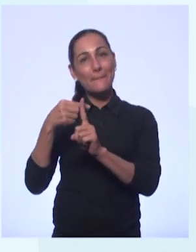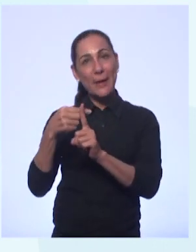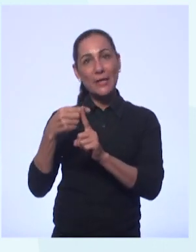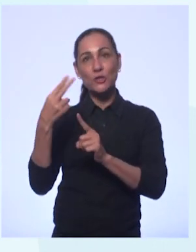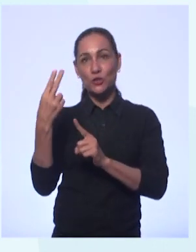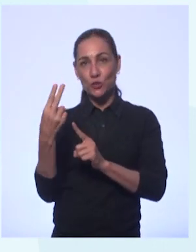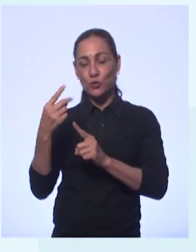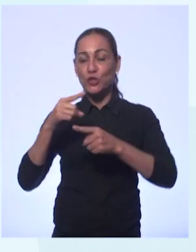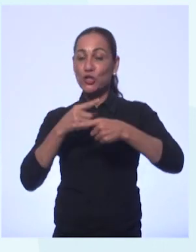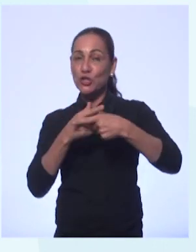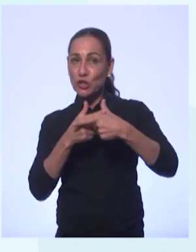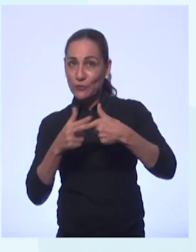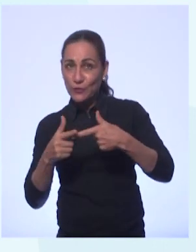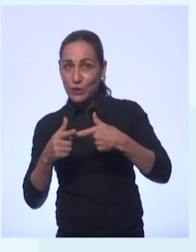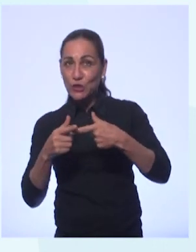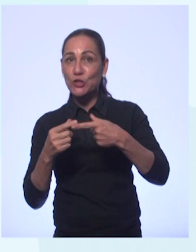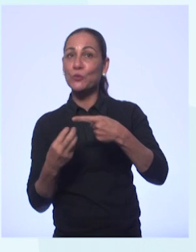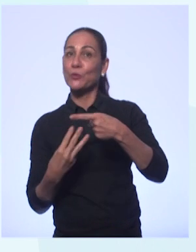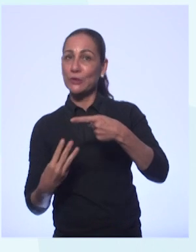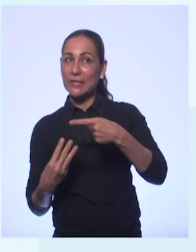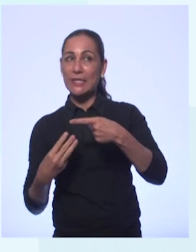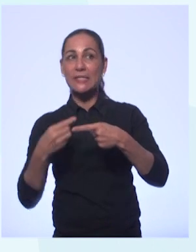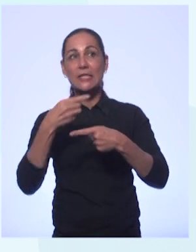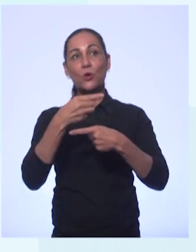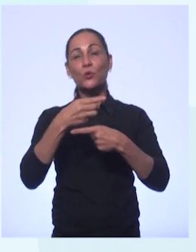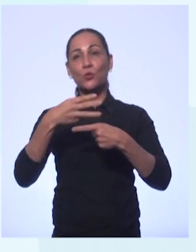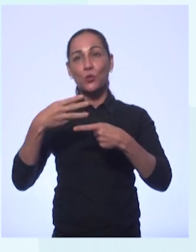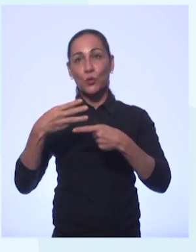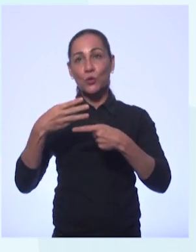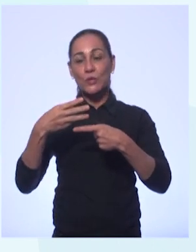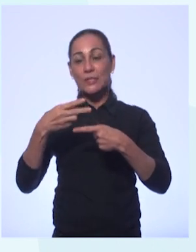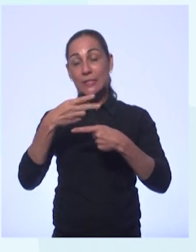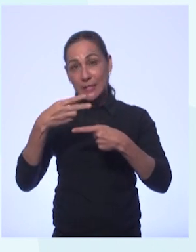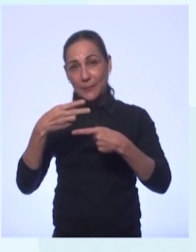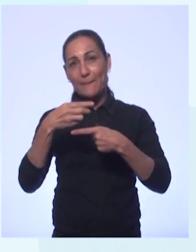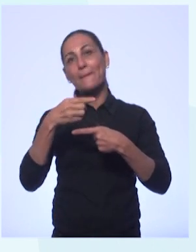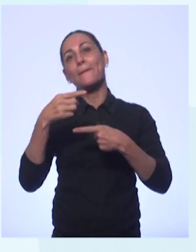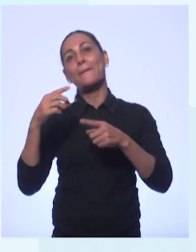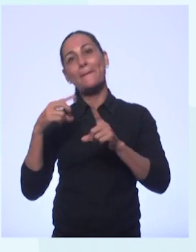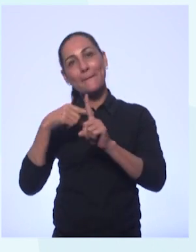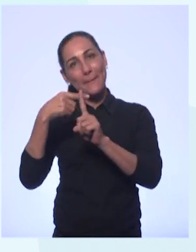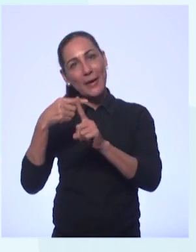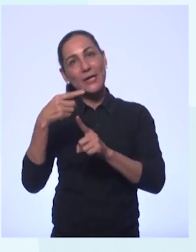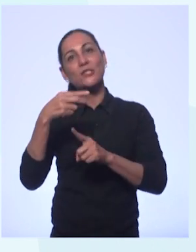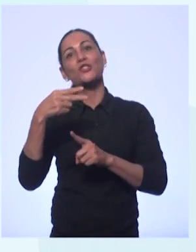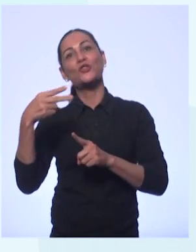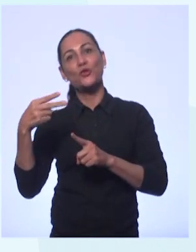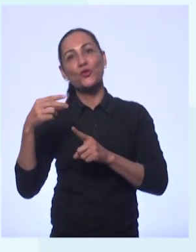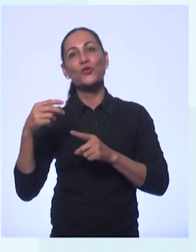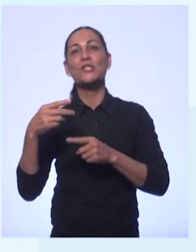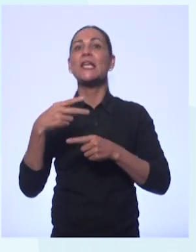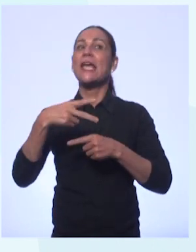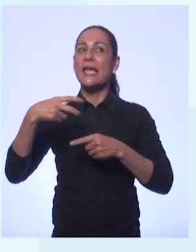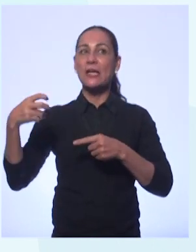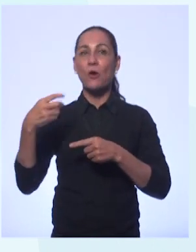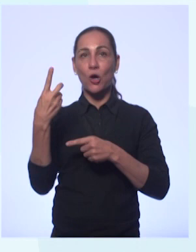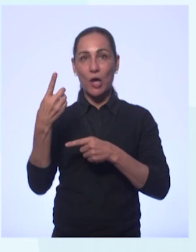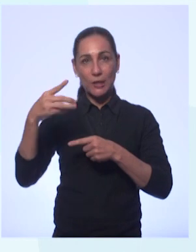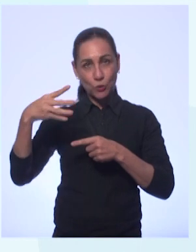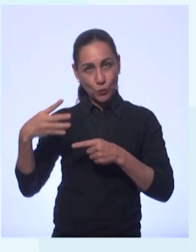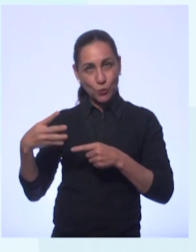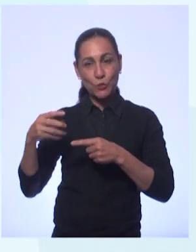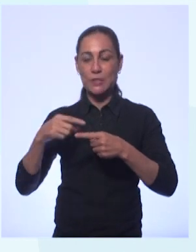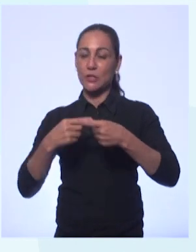3. 12 mais 2 vai dar 14, 14 terços. Então, se eu pegar o número 14 e dividir por 3, vai dar